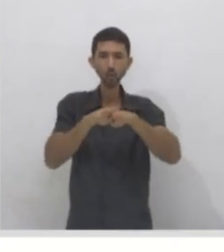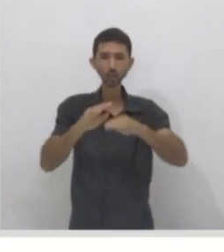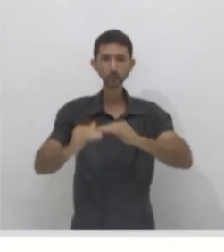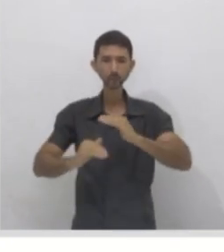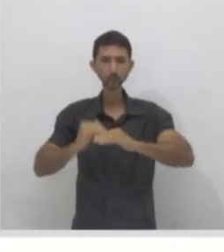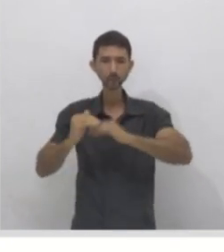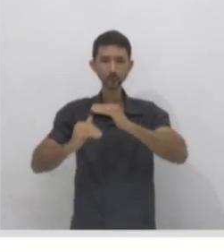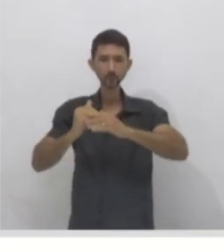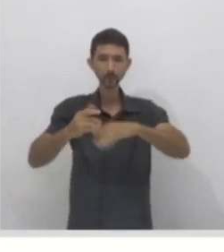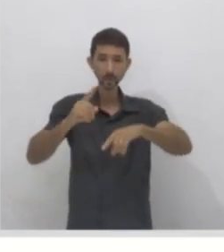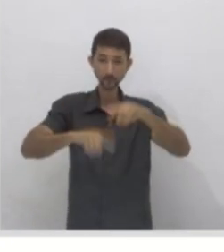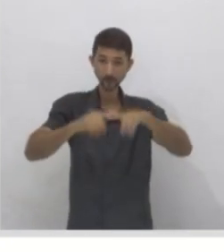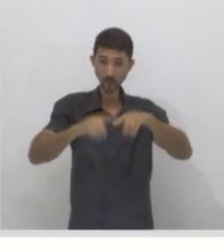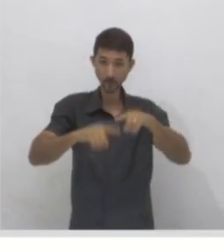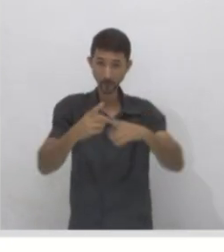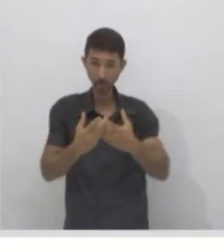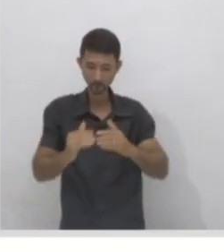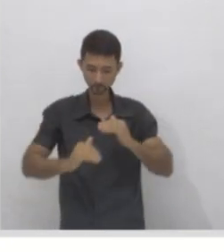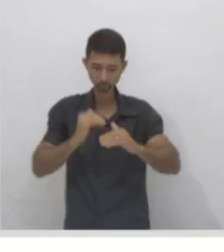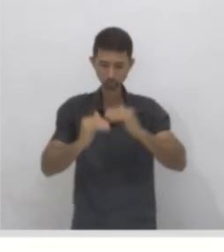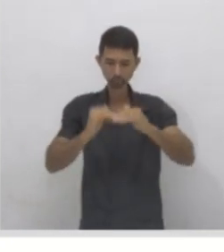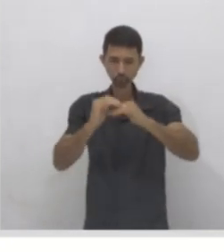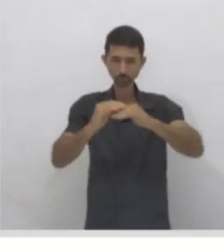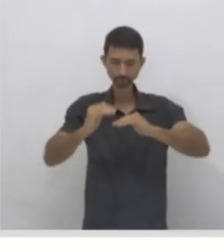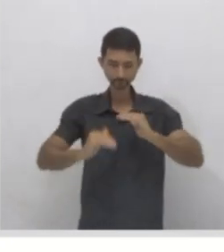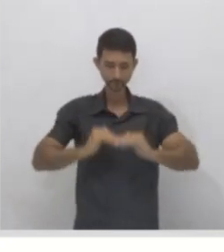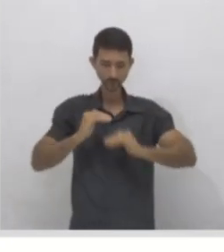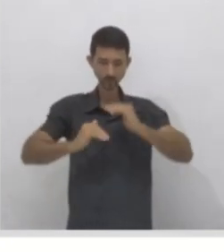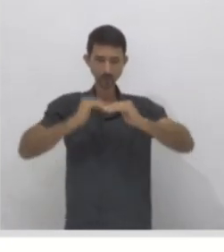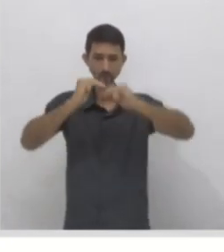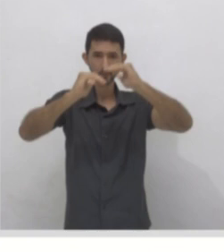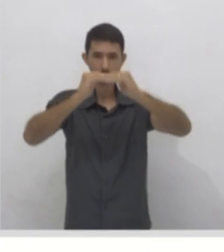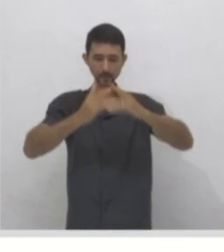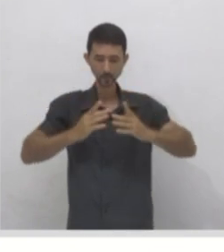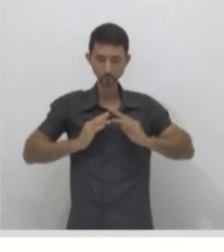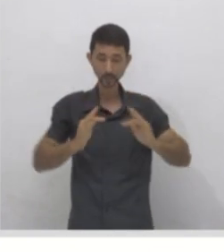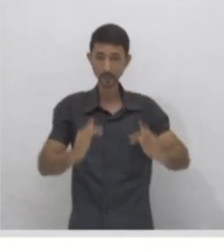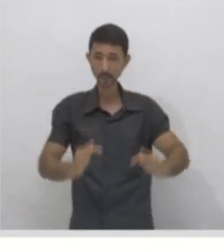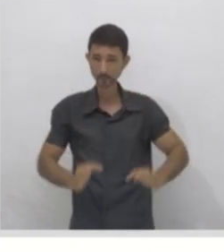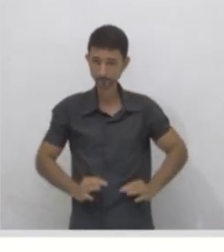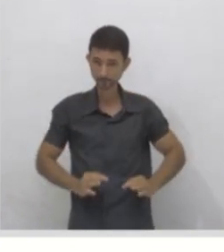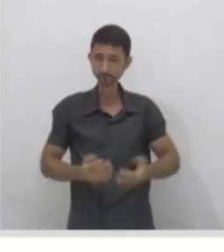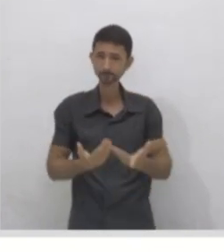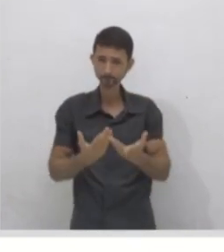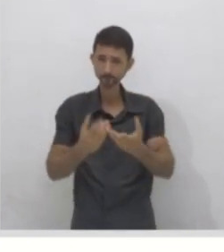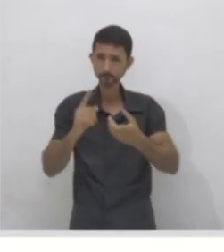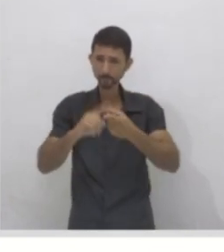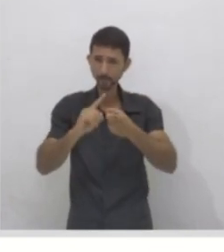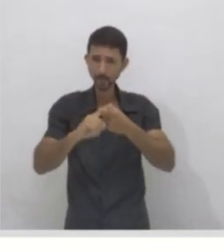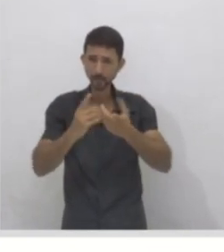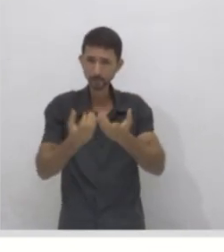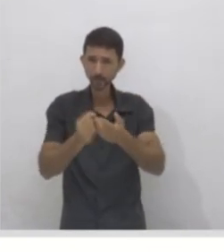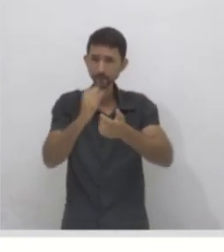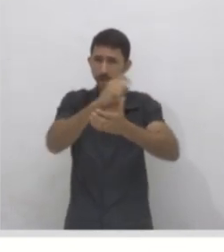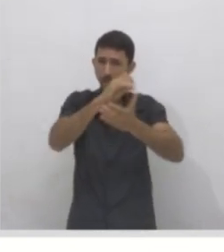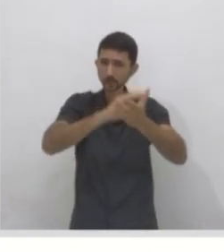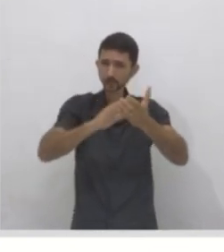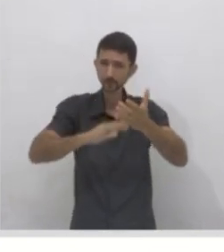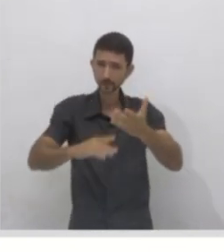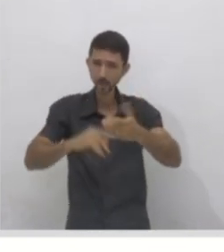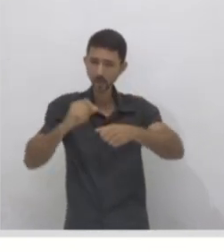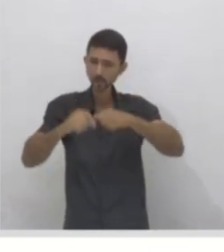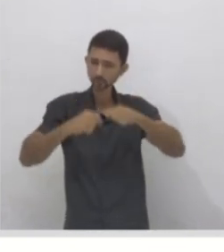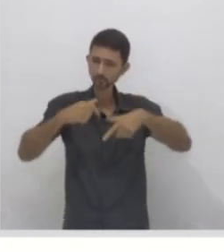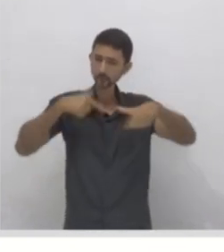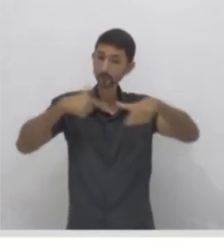ferramentas do ser humano, ou seja, o seu desenvolvimento técnico, e também pelas atividades que os